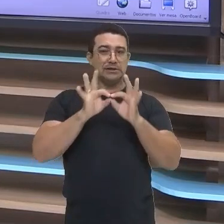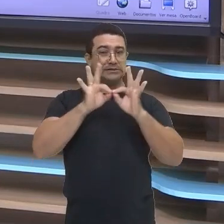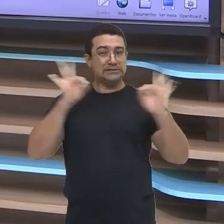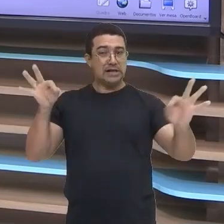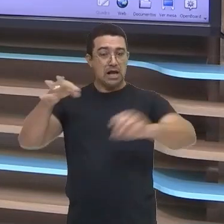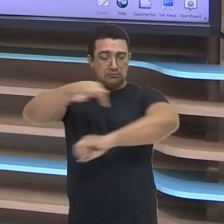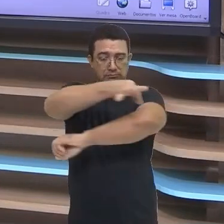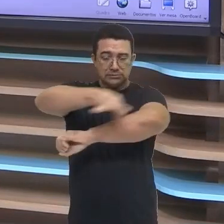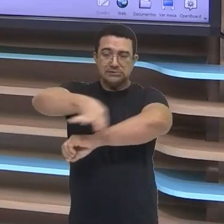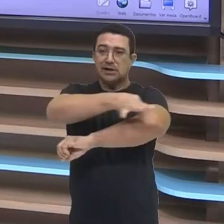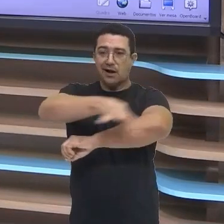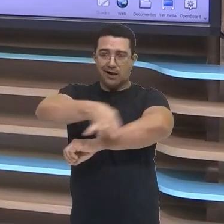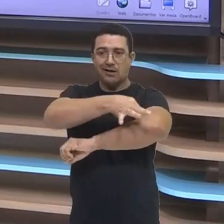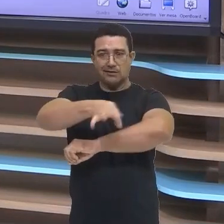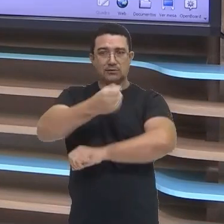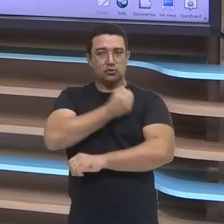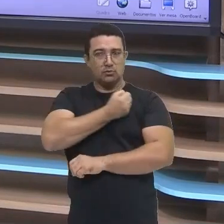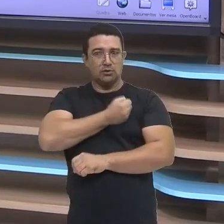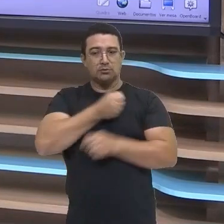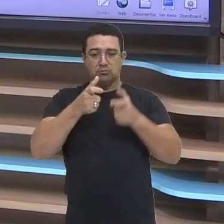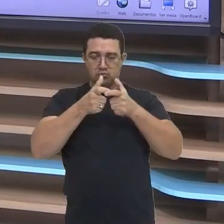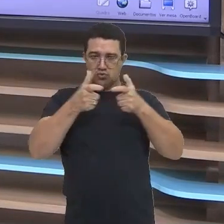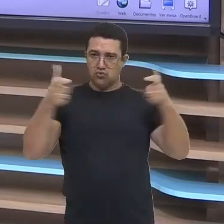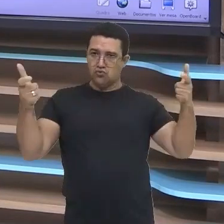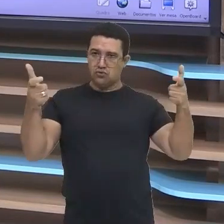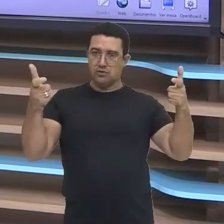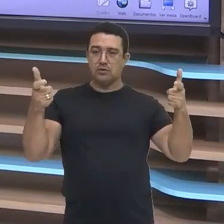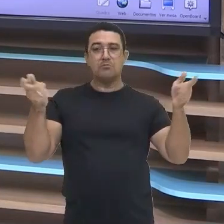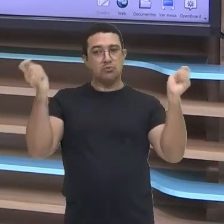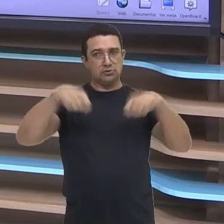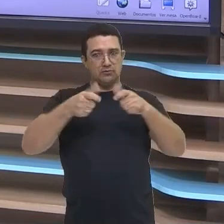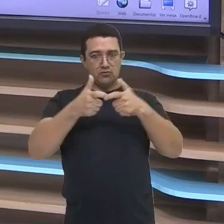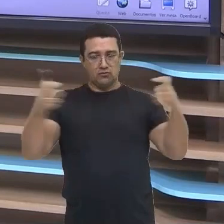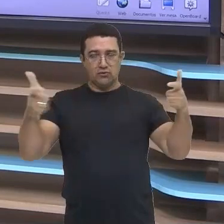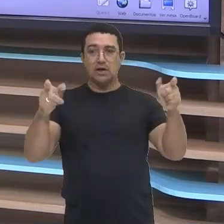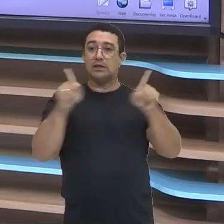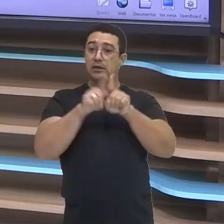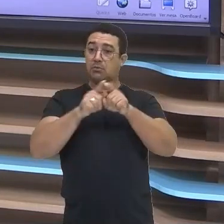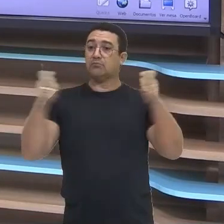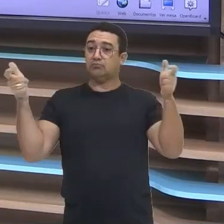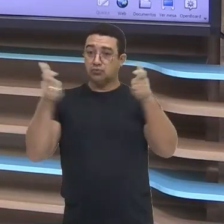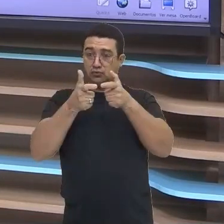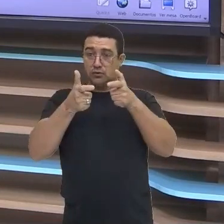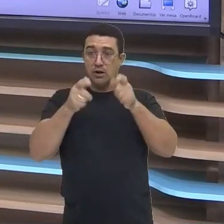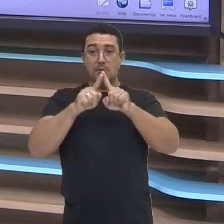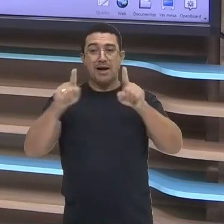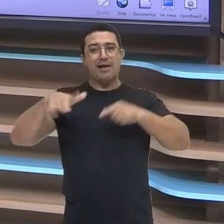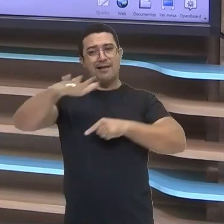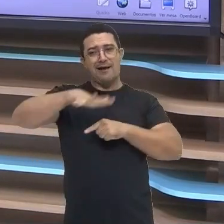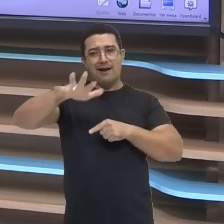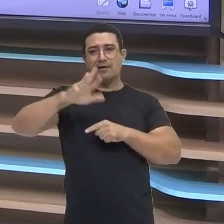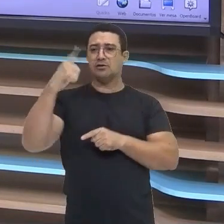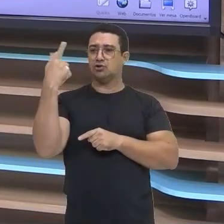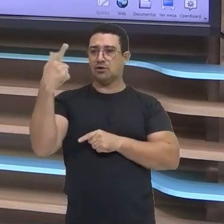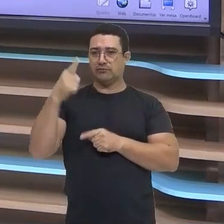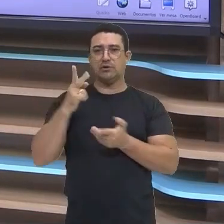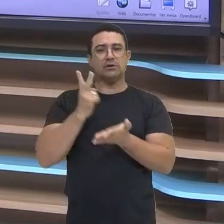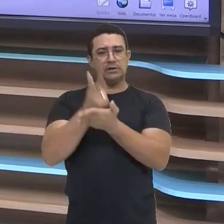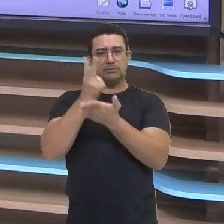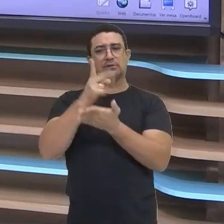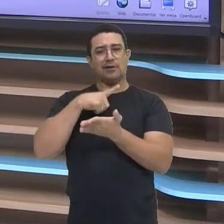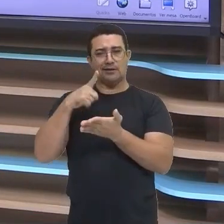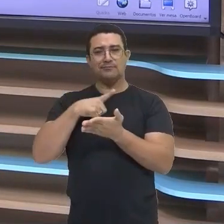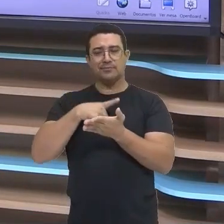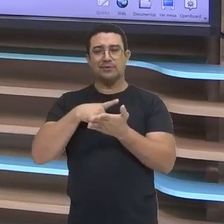de ampliação, que possibilita que a gente aumente, tá certo? Mas no caso da geografia, sempre a gente vai ter escala de